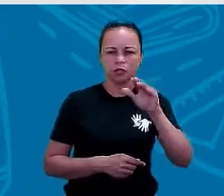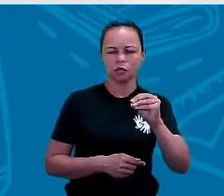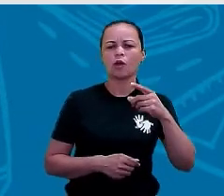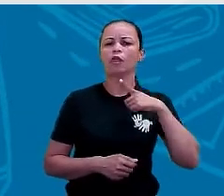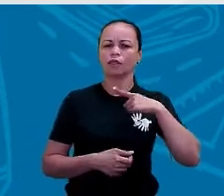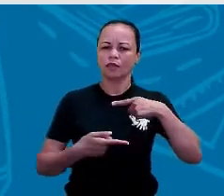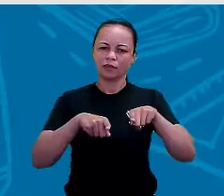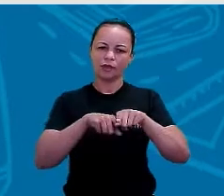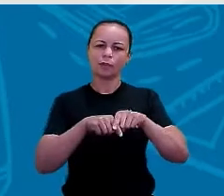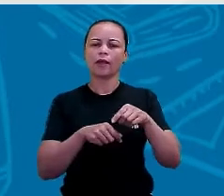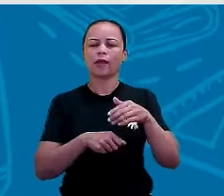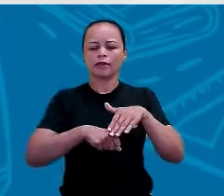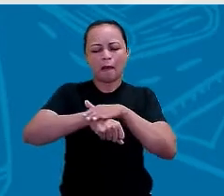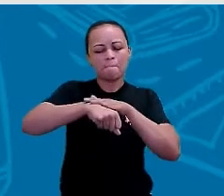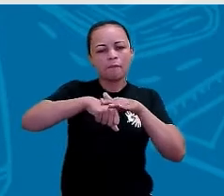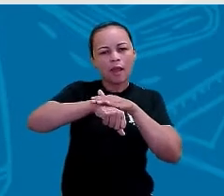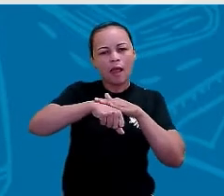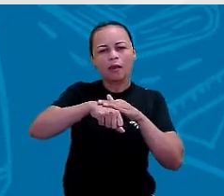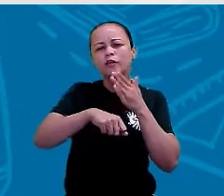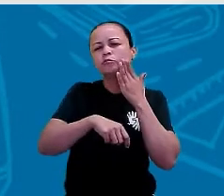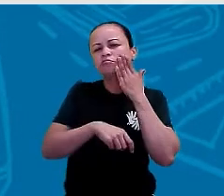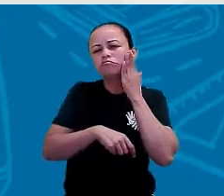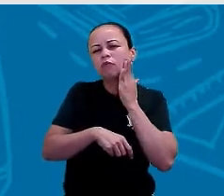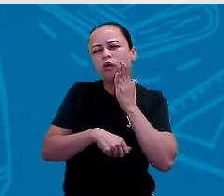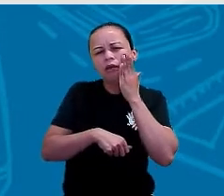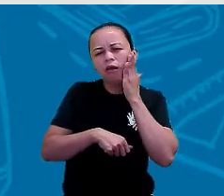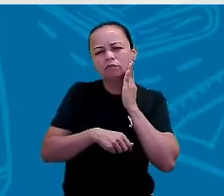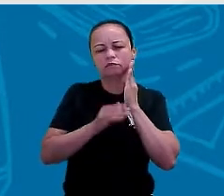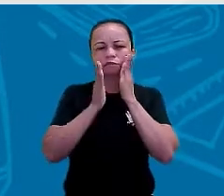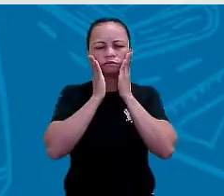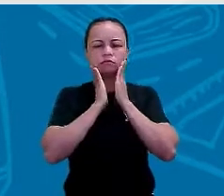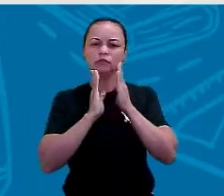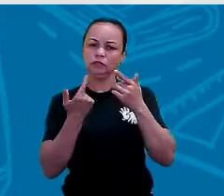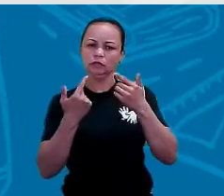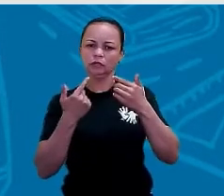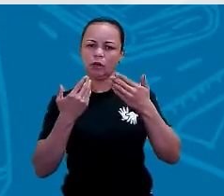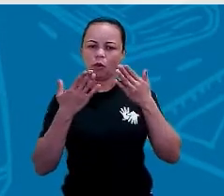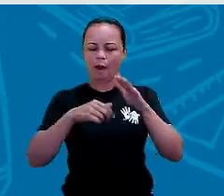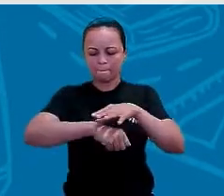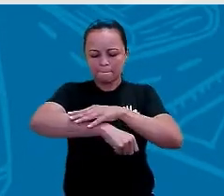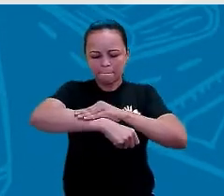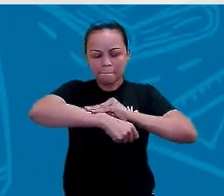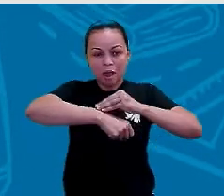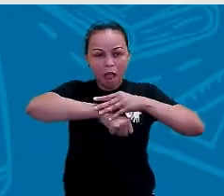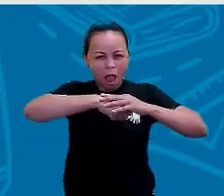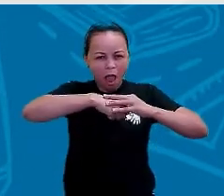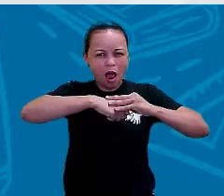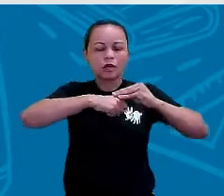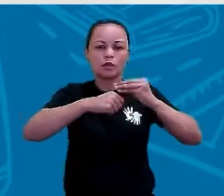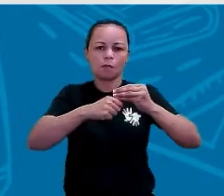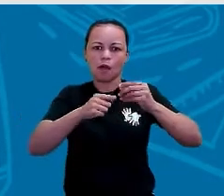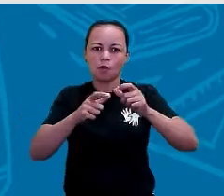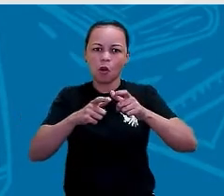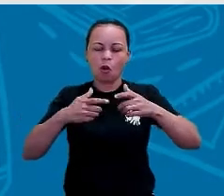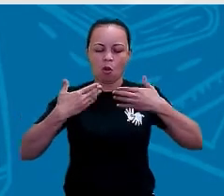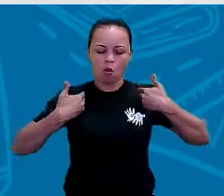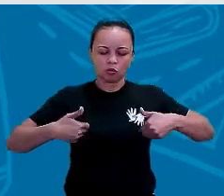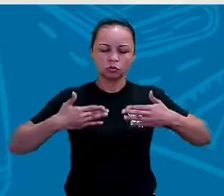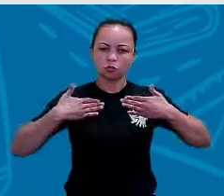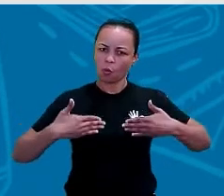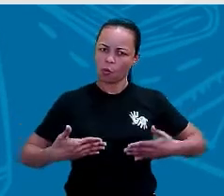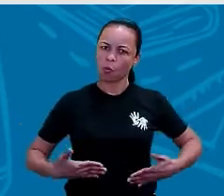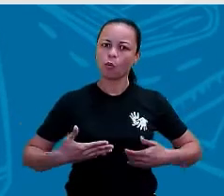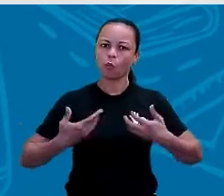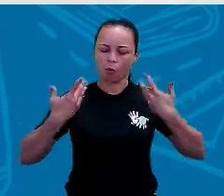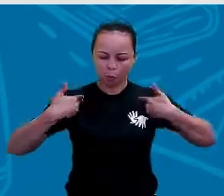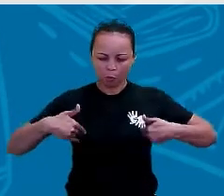né? Vocês sabiam que a nossa pele é o maior órgão do nosso corpo, tá certo? A nossa pele é o maior órgão do nosso corpo.